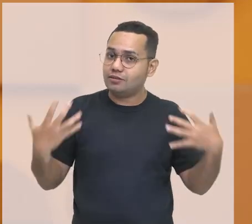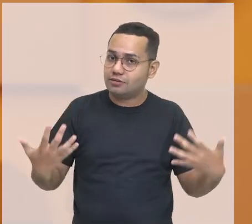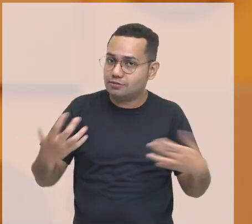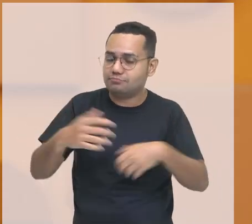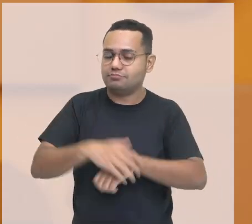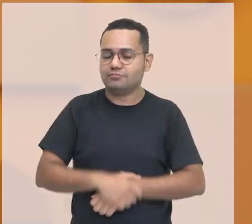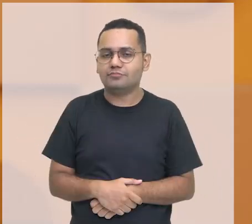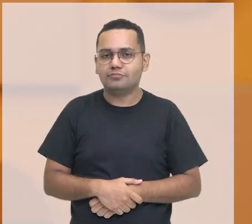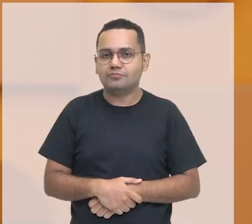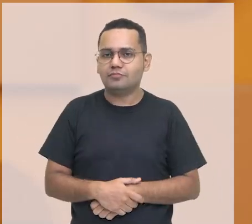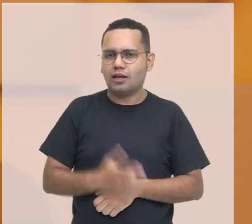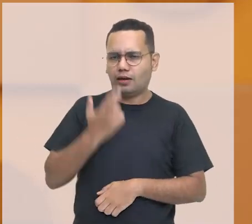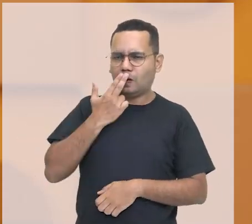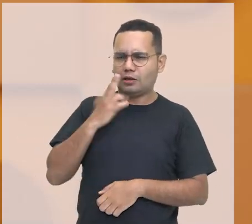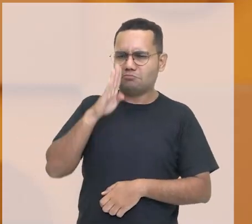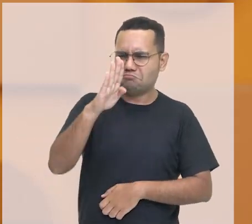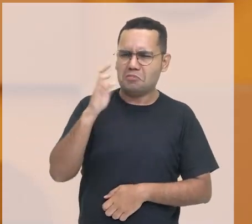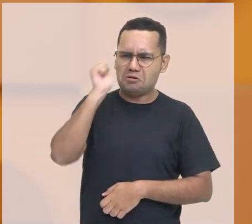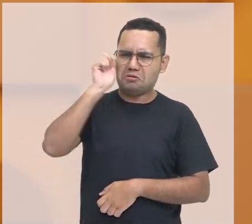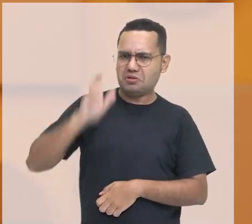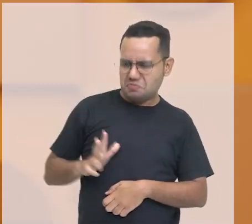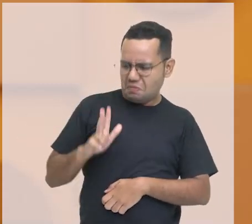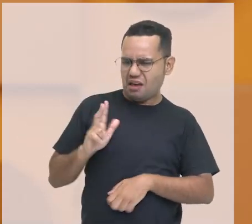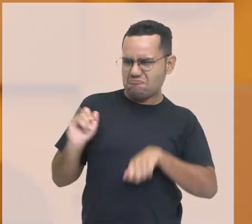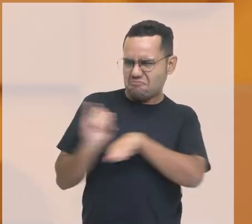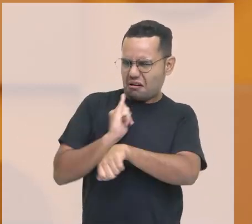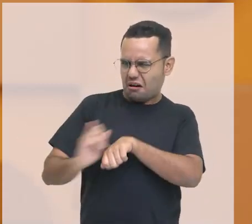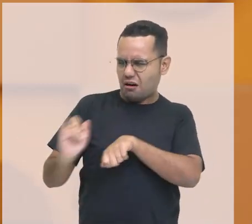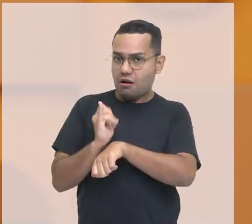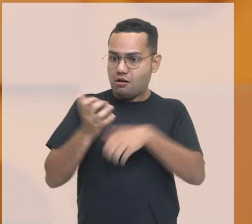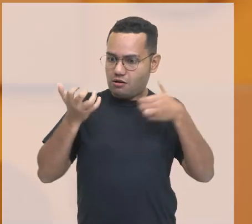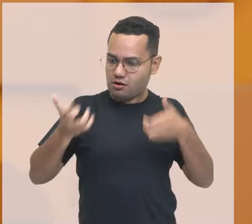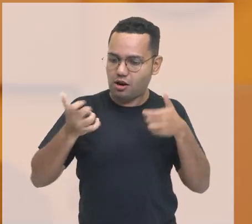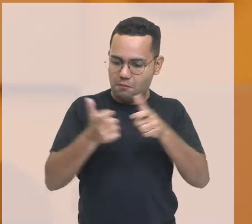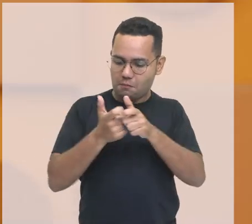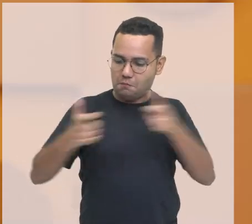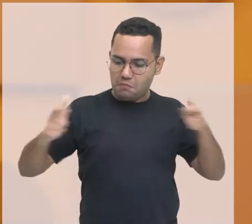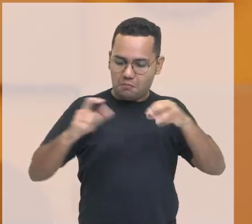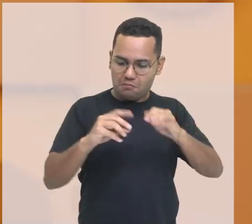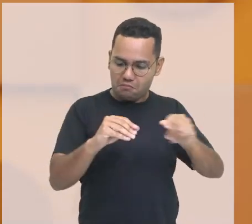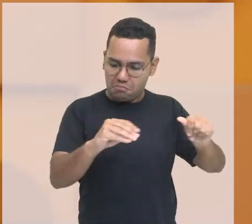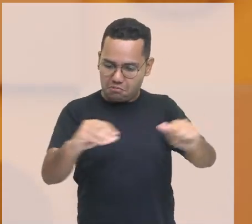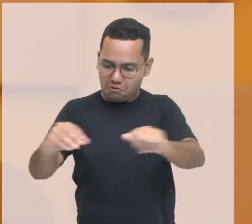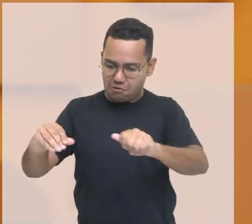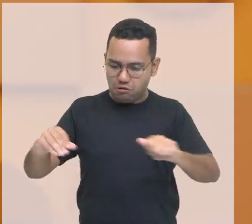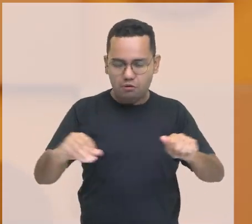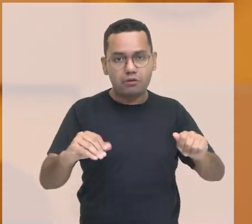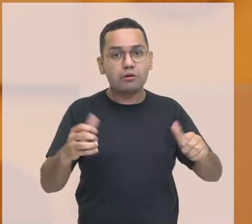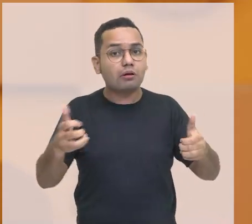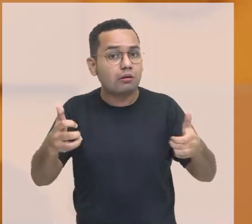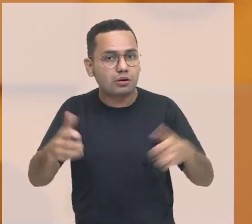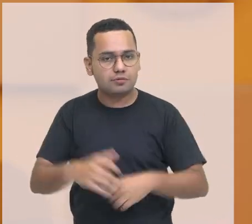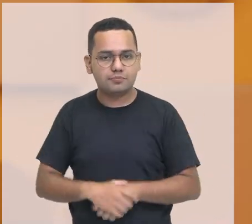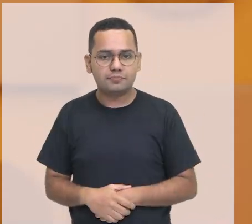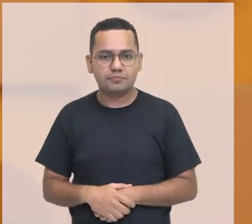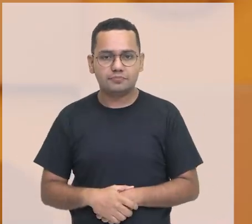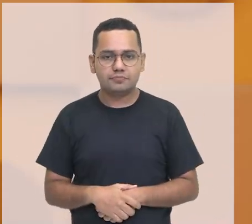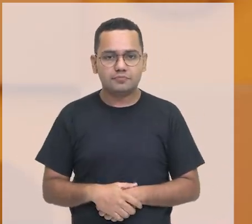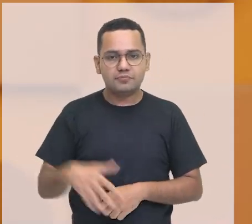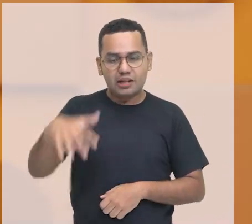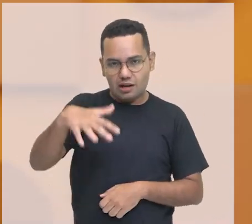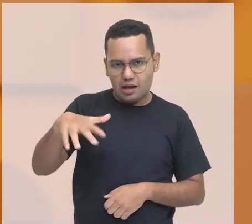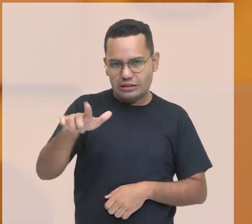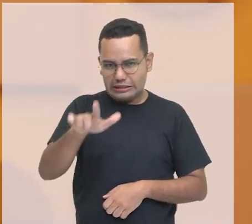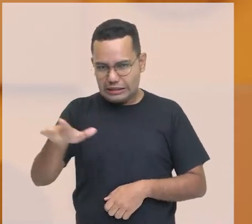potências para expandir ainda mais o seu território e ameaçar diretamente tanto a leste